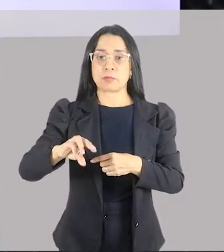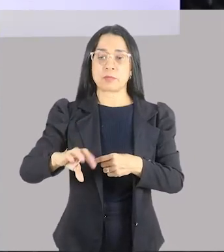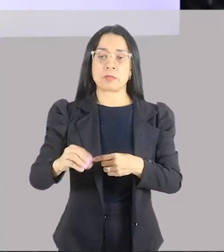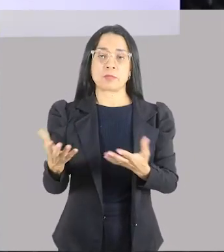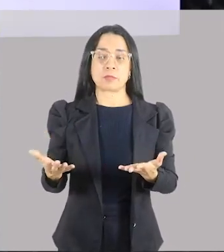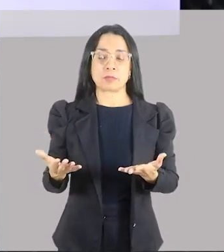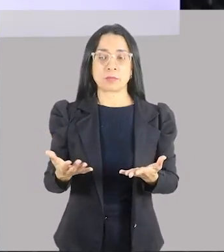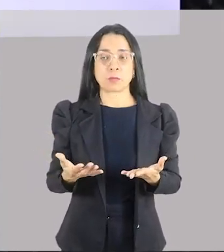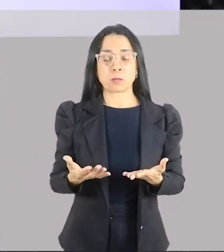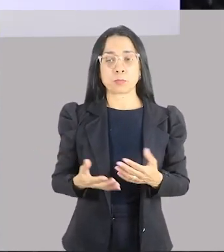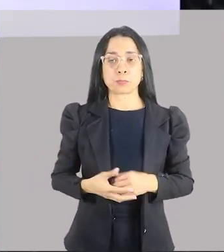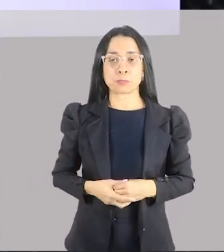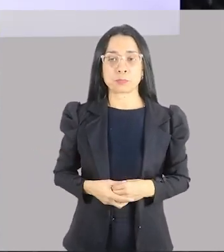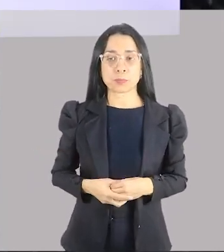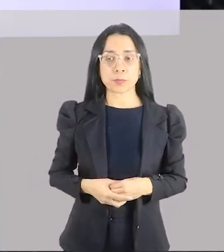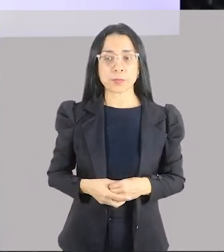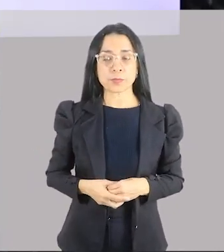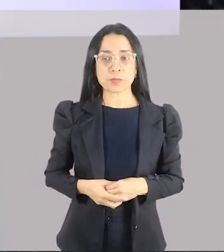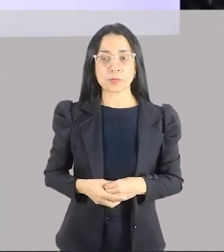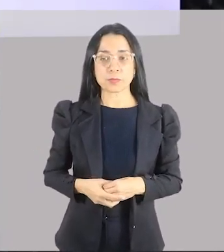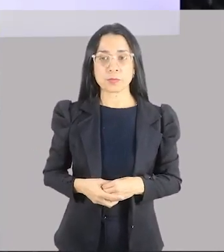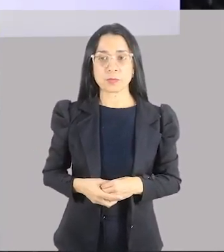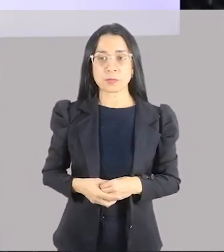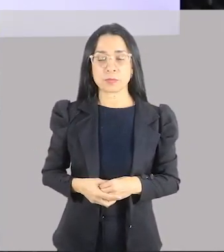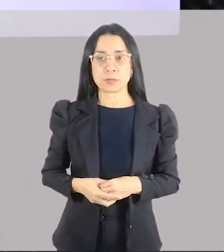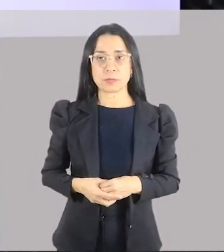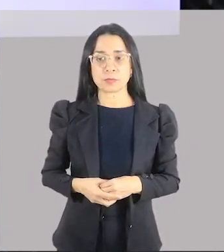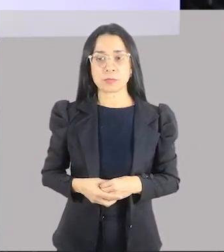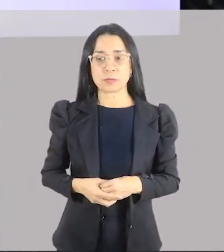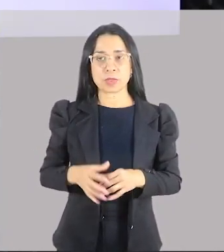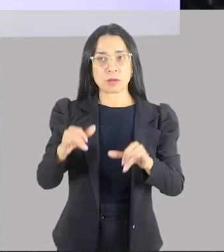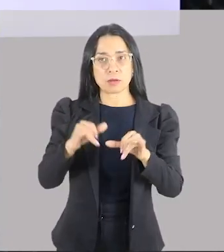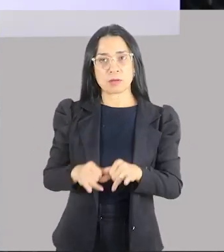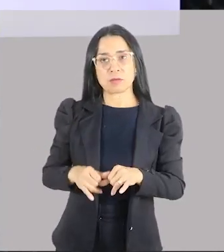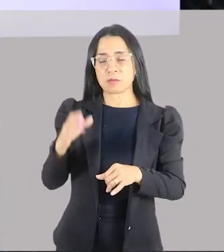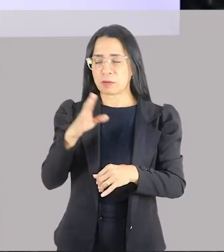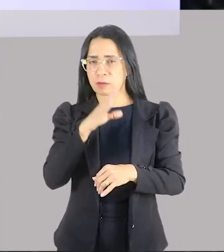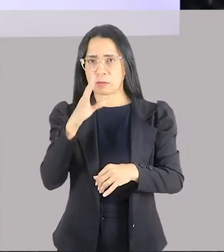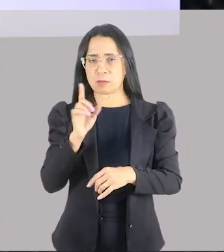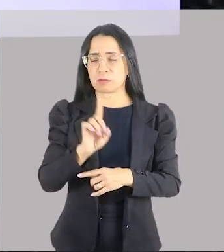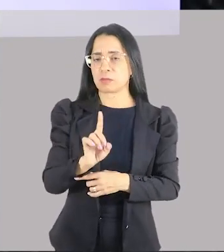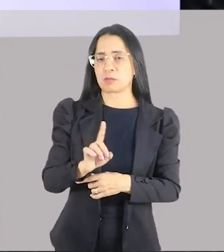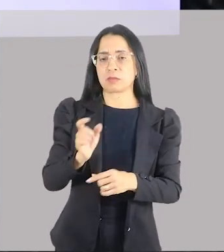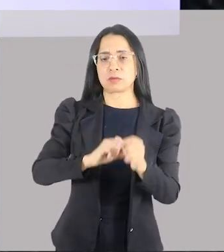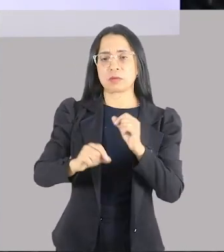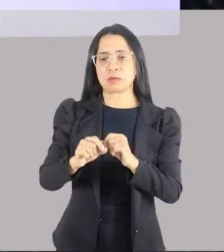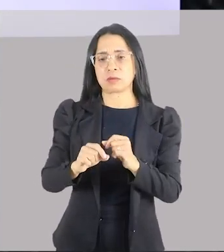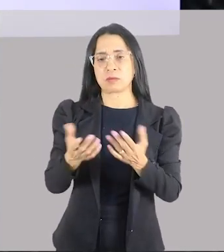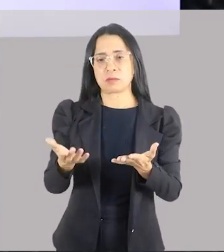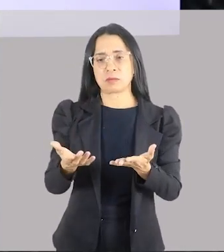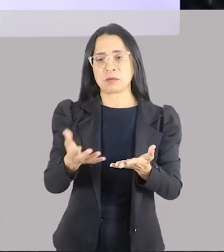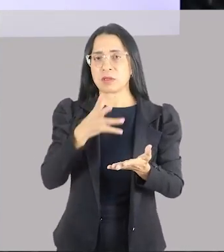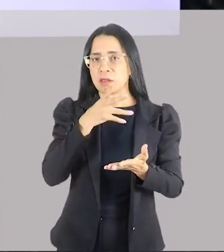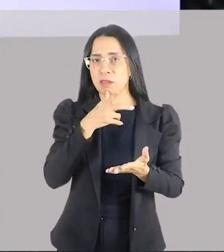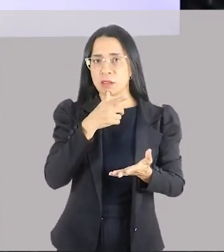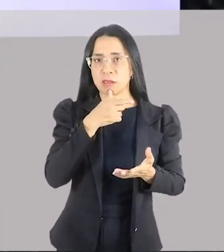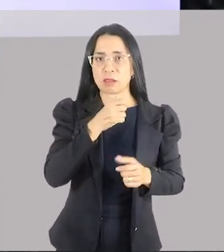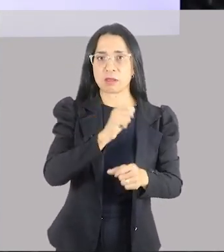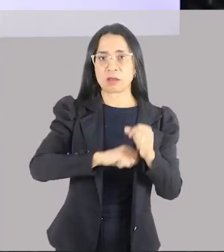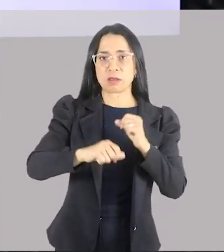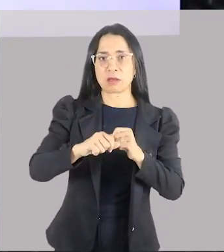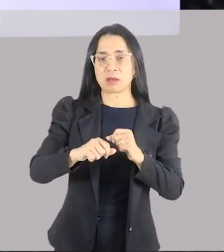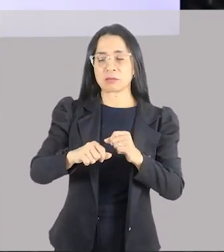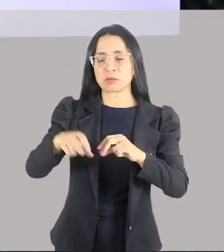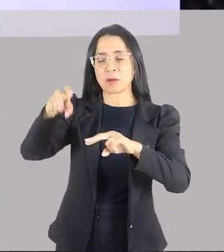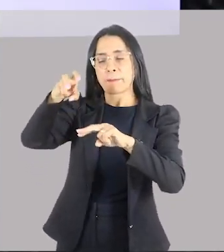lá? Segue comigo aqui. Não me deixa sozinho, não vai ficar aí grog, não fica lerdo, não fica aí na